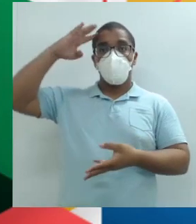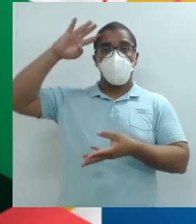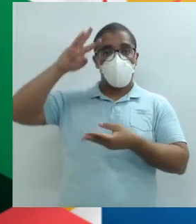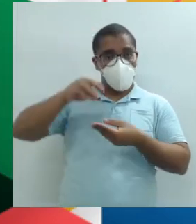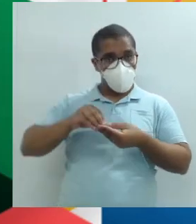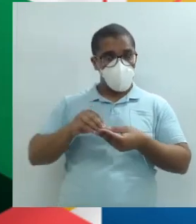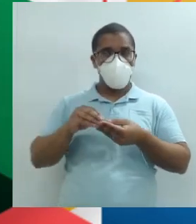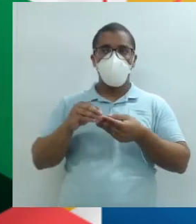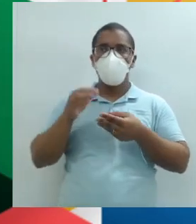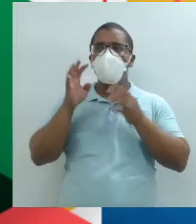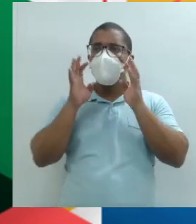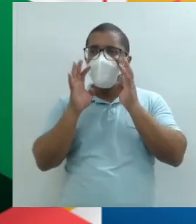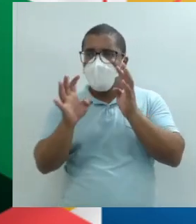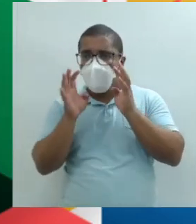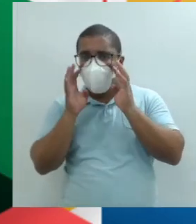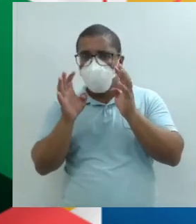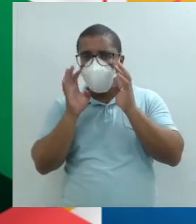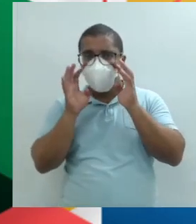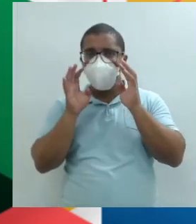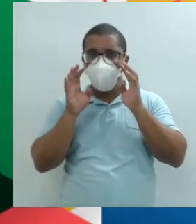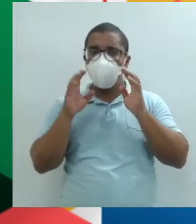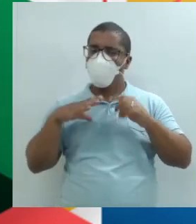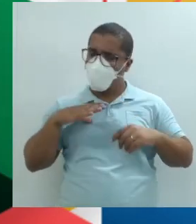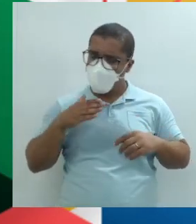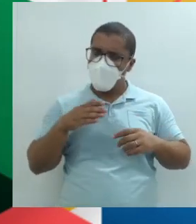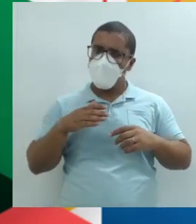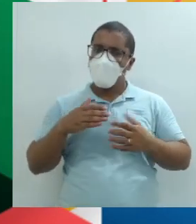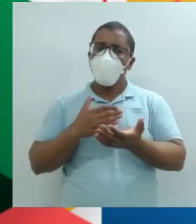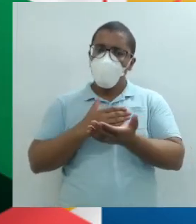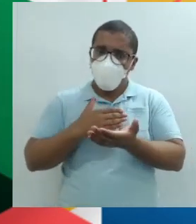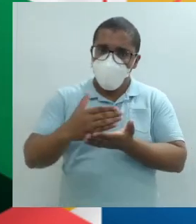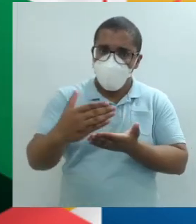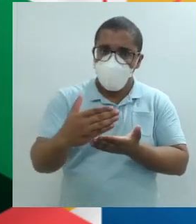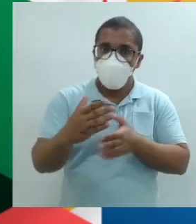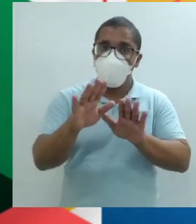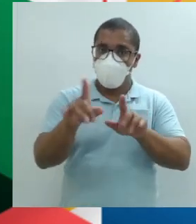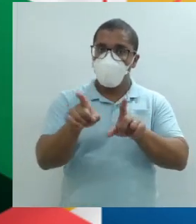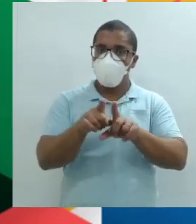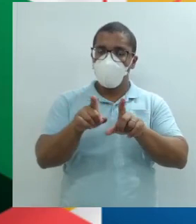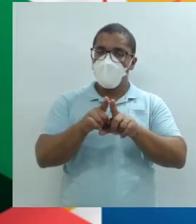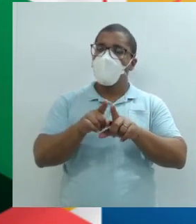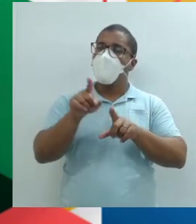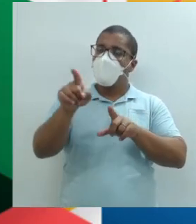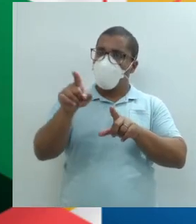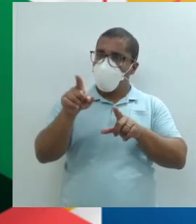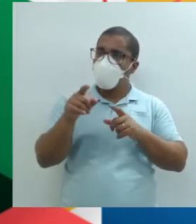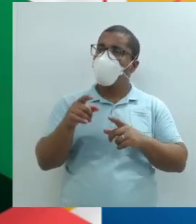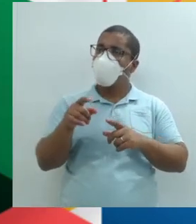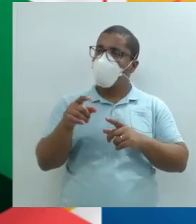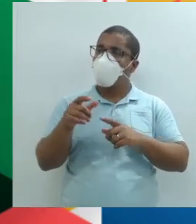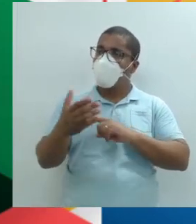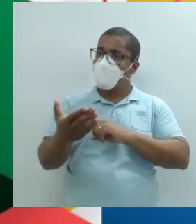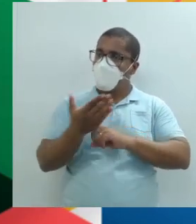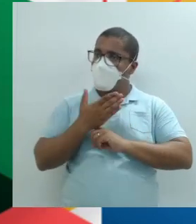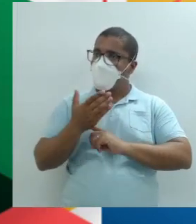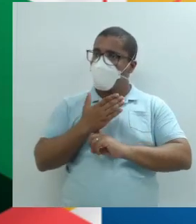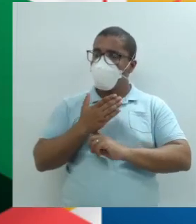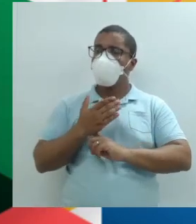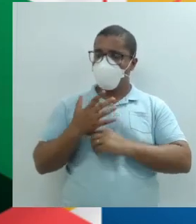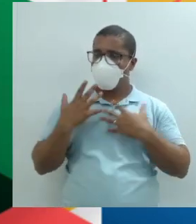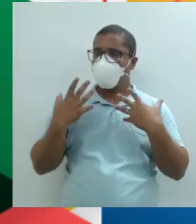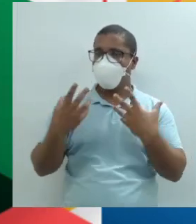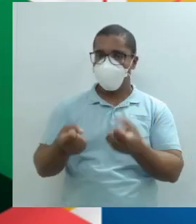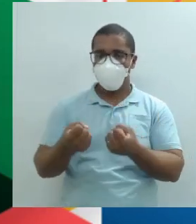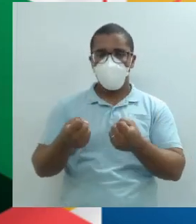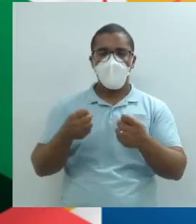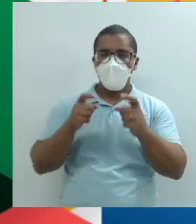escutar, oferecer iniciativas, mas também aprender a receber essas iniciativas, né?